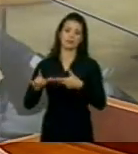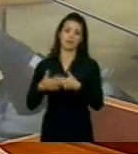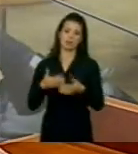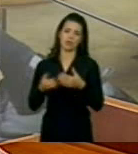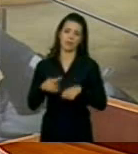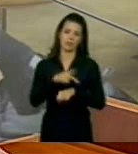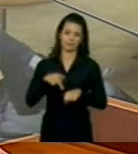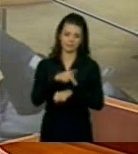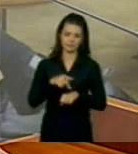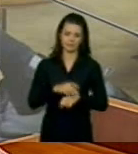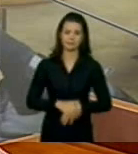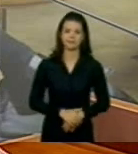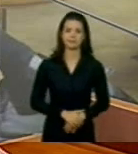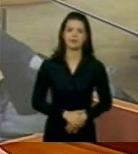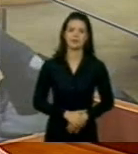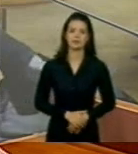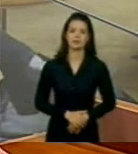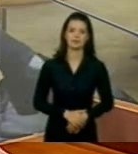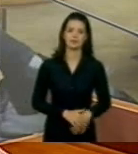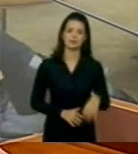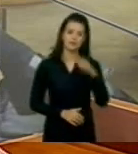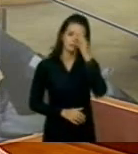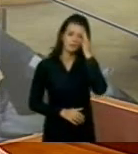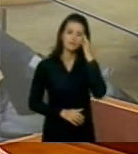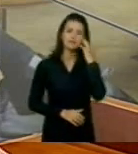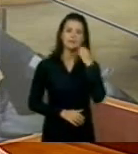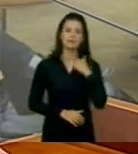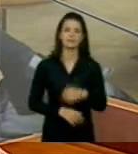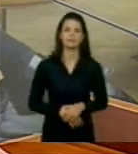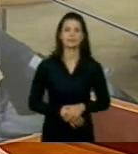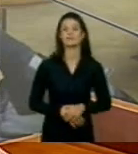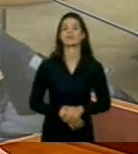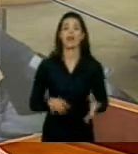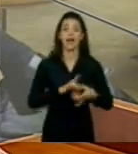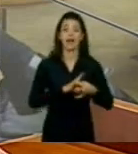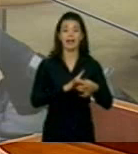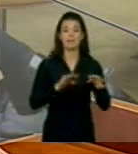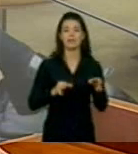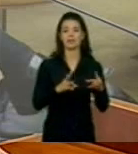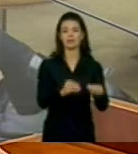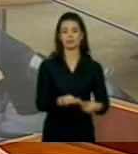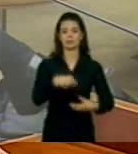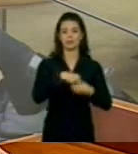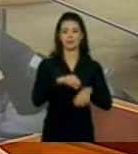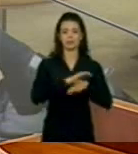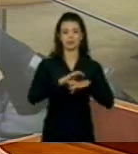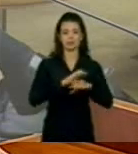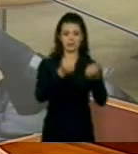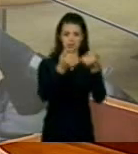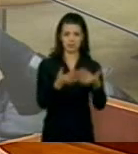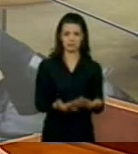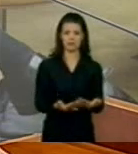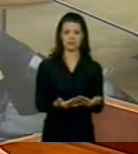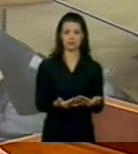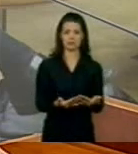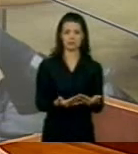A plena liberdade que quis a Constituição é descrita até mesmo, e principalmente